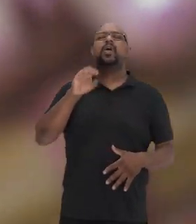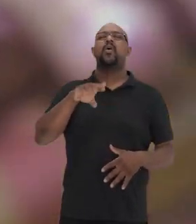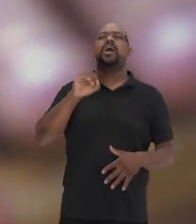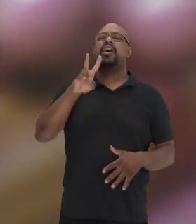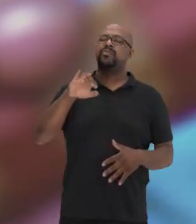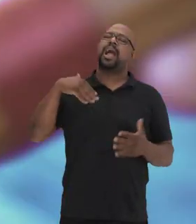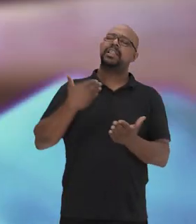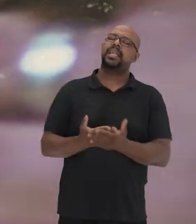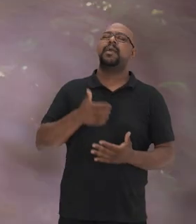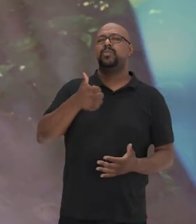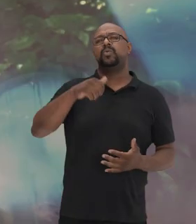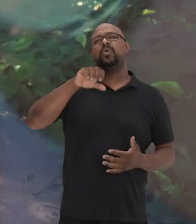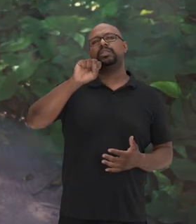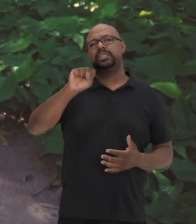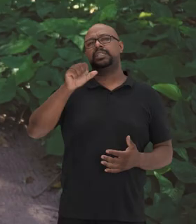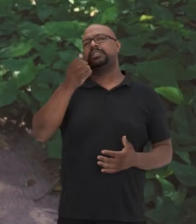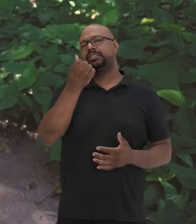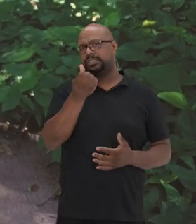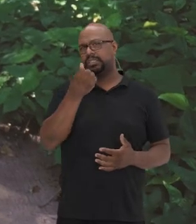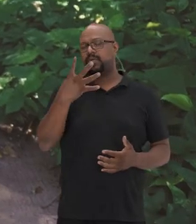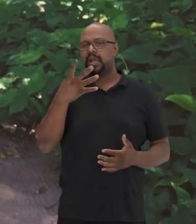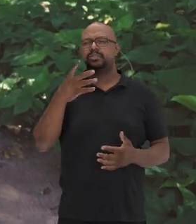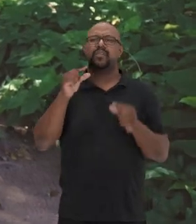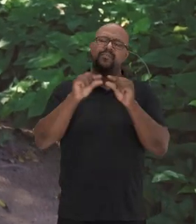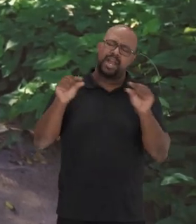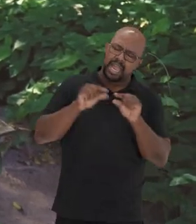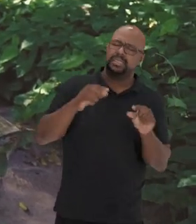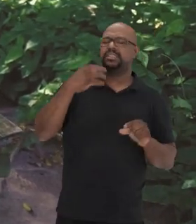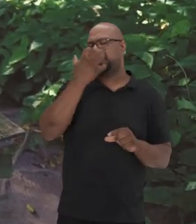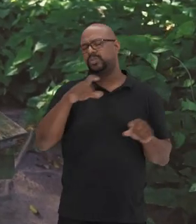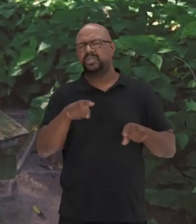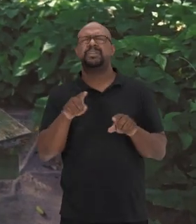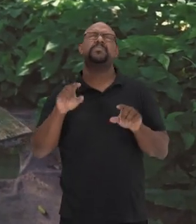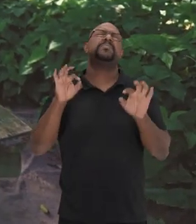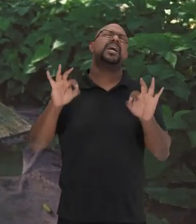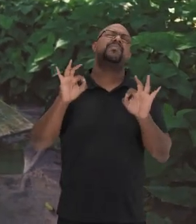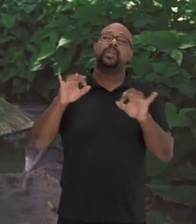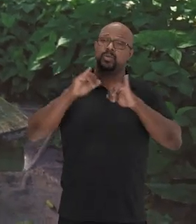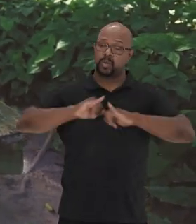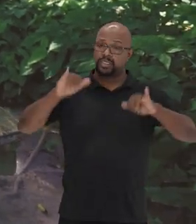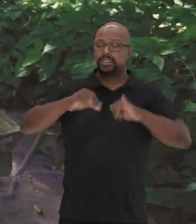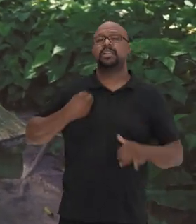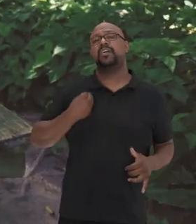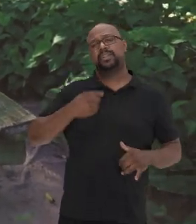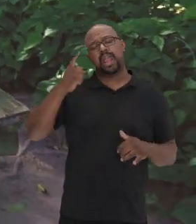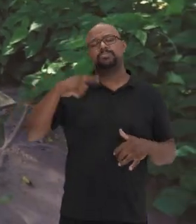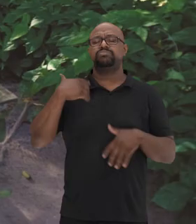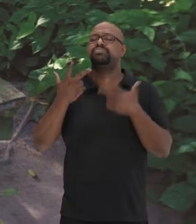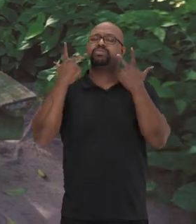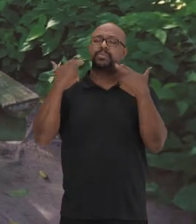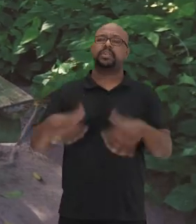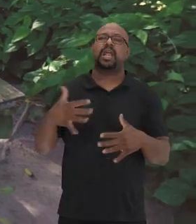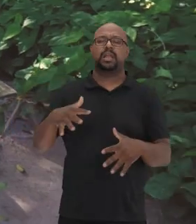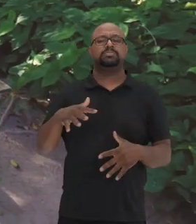1694 seus versos em sonetos ou canções eram perfeitas notícias da vida popular da capital da